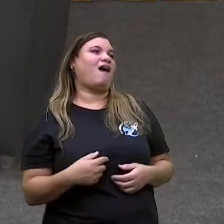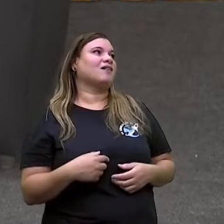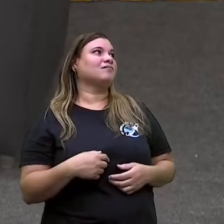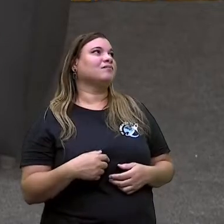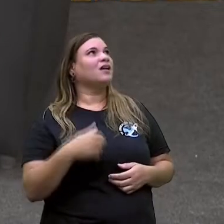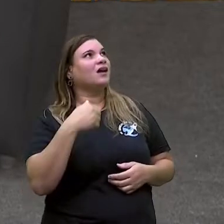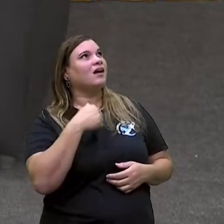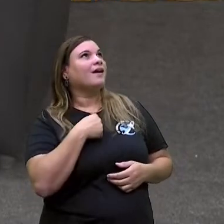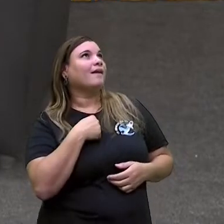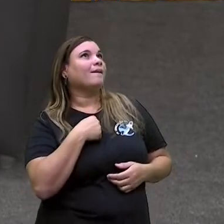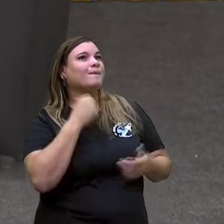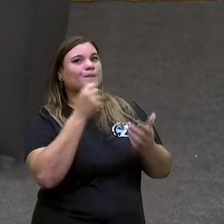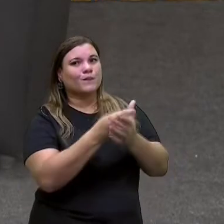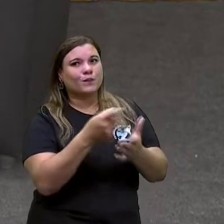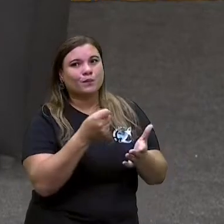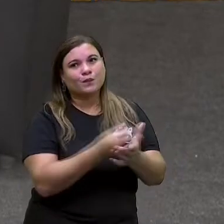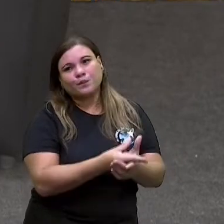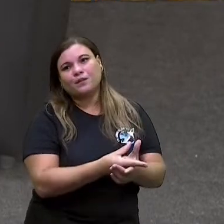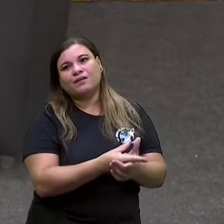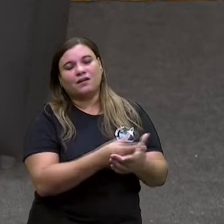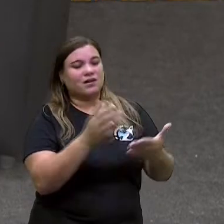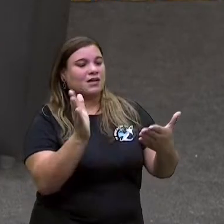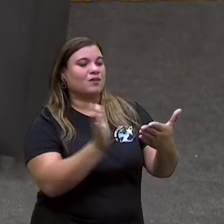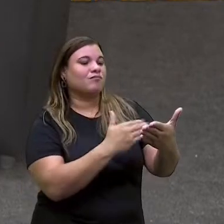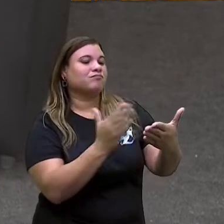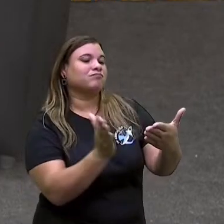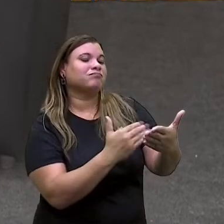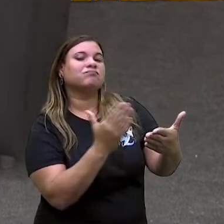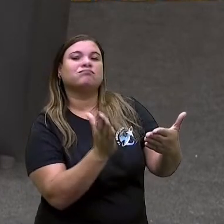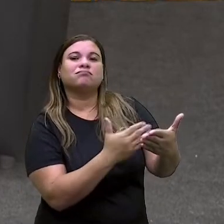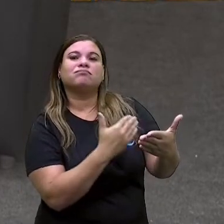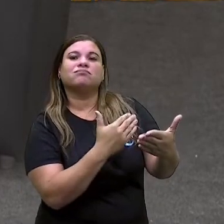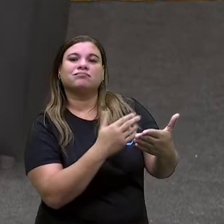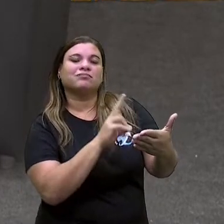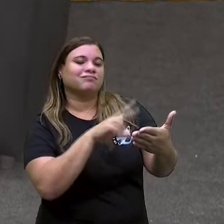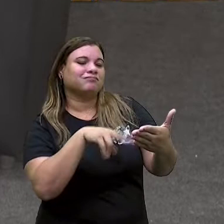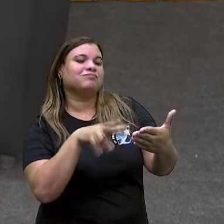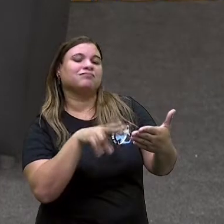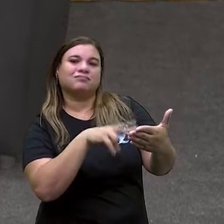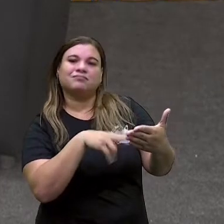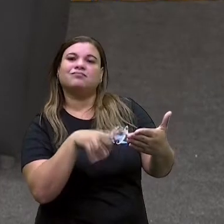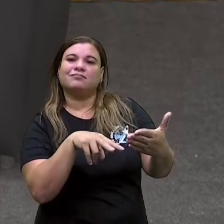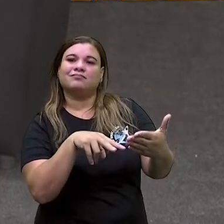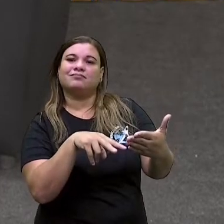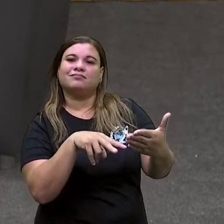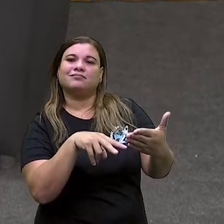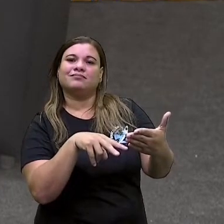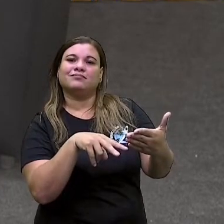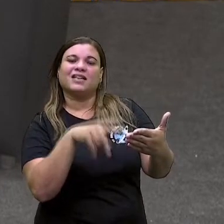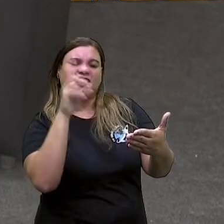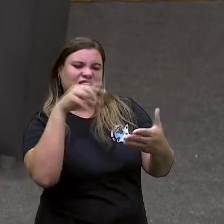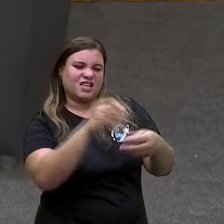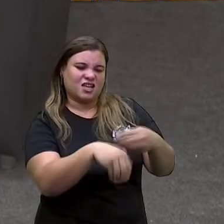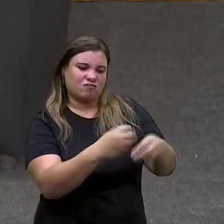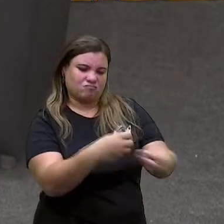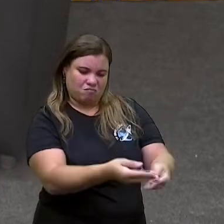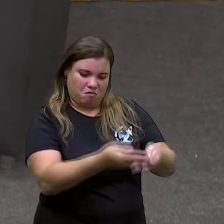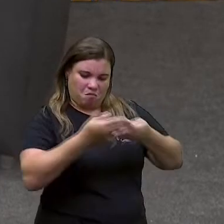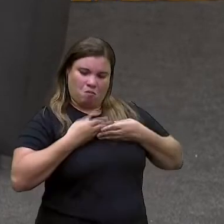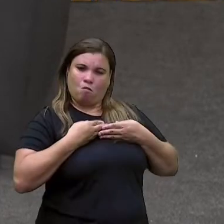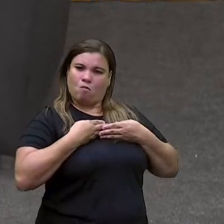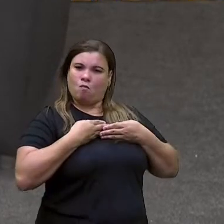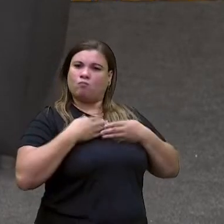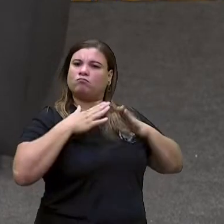livro errado. Por que você vai ler uma coisa que você não gosta? É um sacrifício que você está querendo fazer? Não estou falando de leitura por